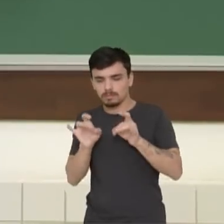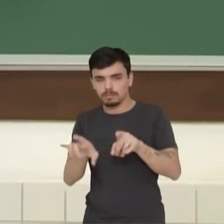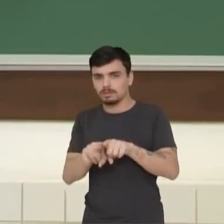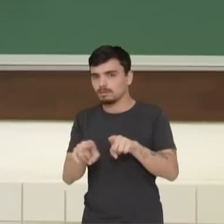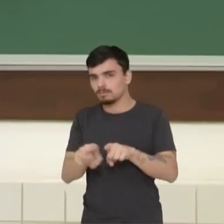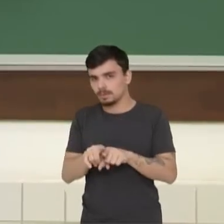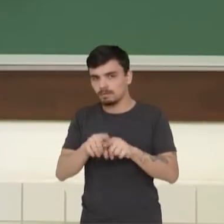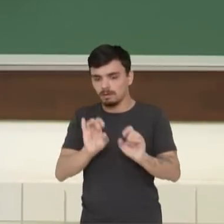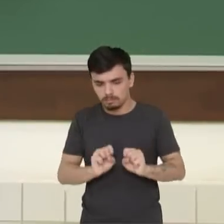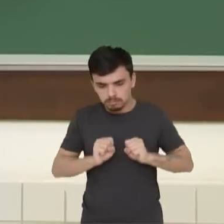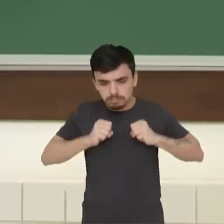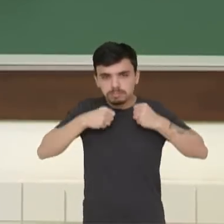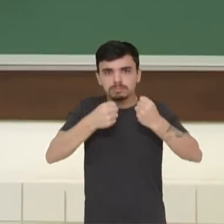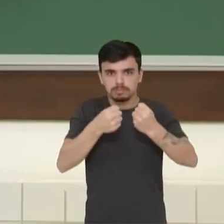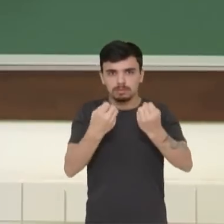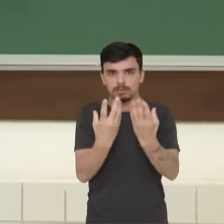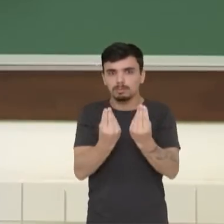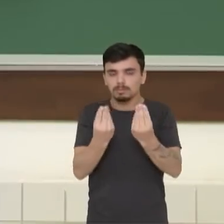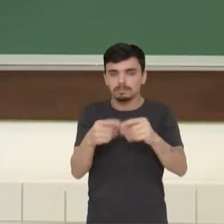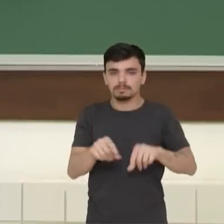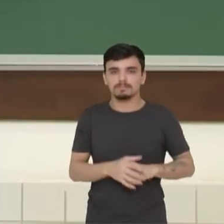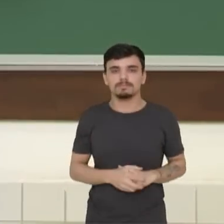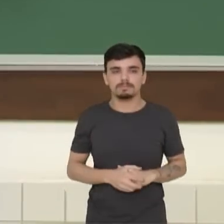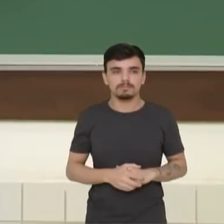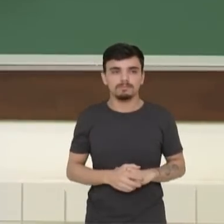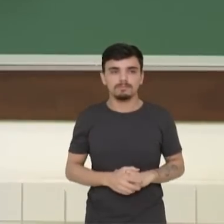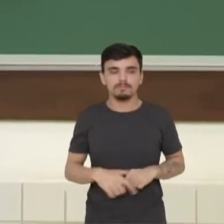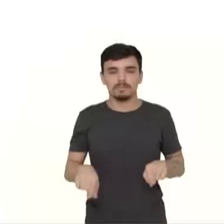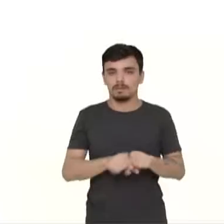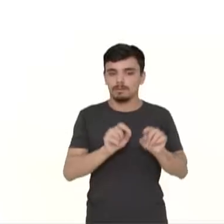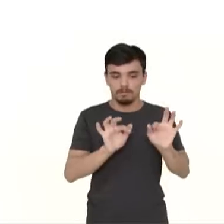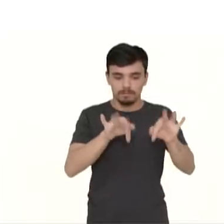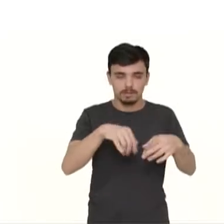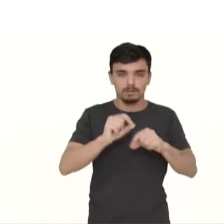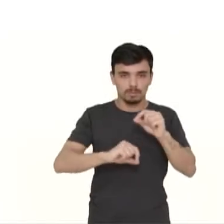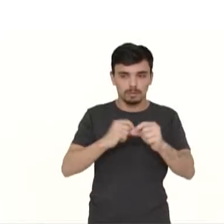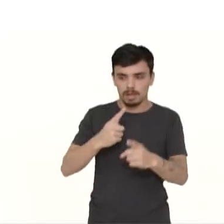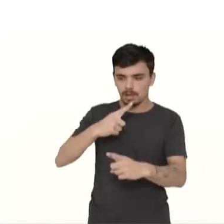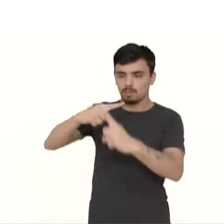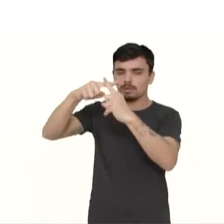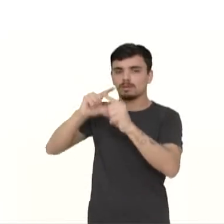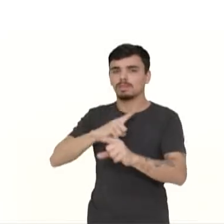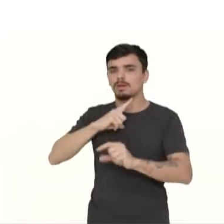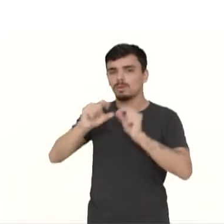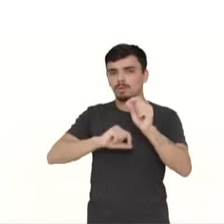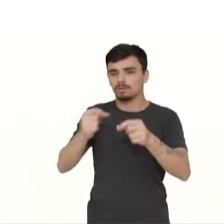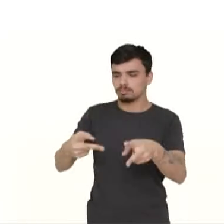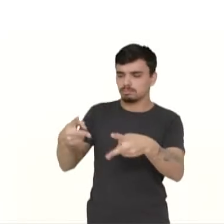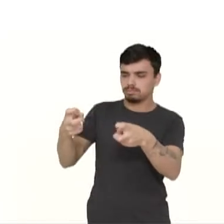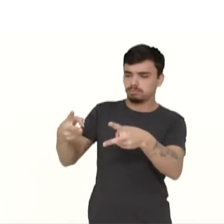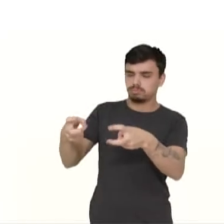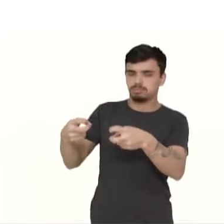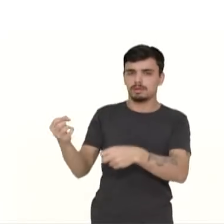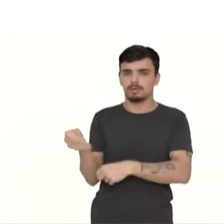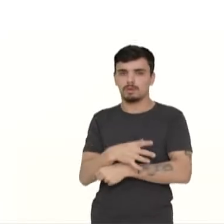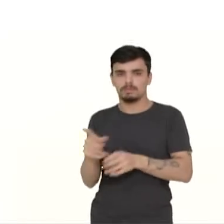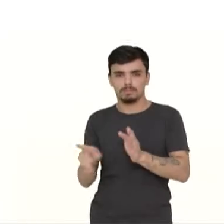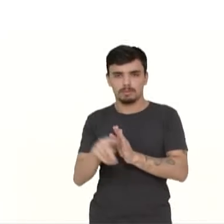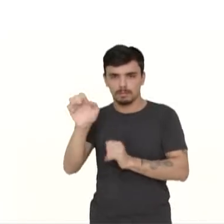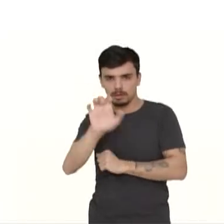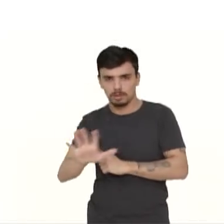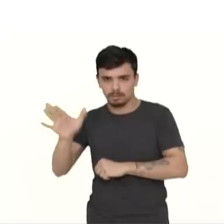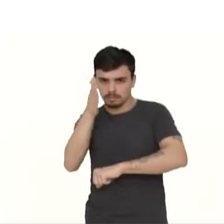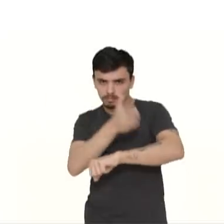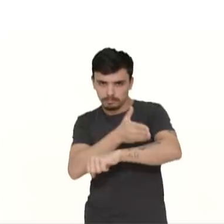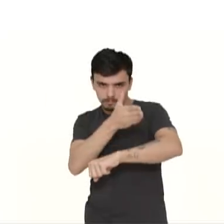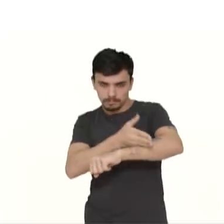se fortalecer muito. E para finalizar, as cruzadas elas trouxeram novas perspectivas para o europeu